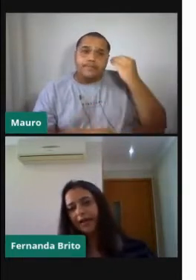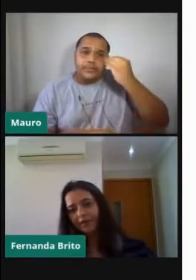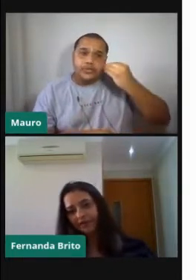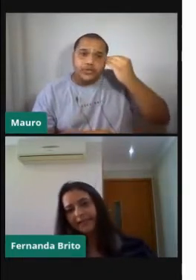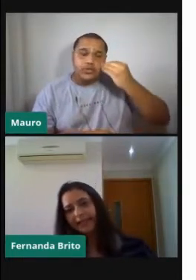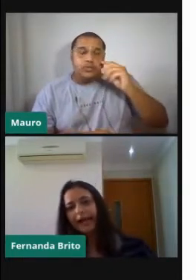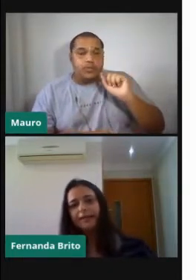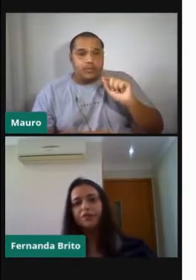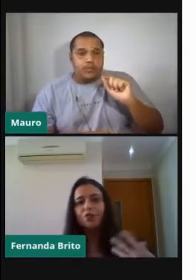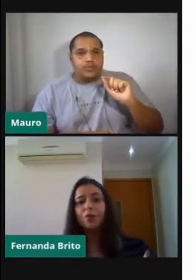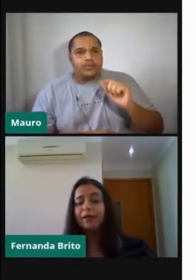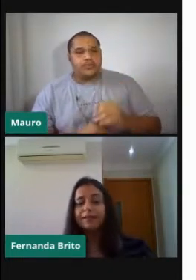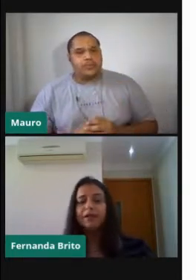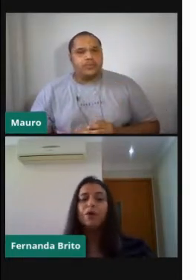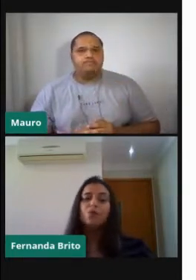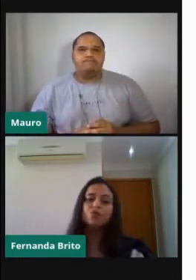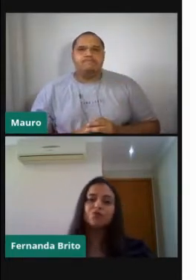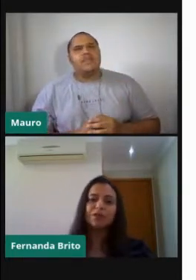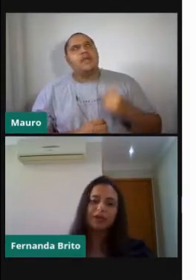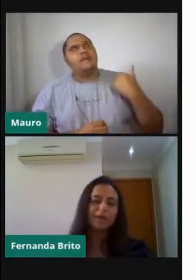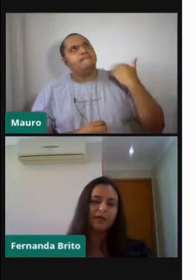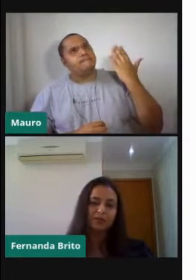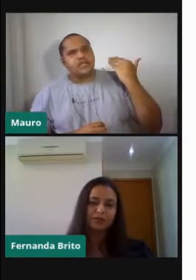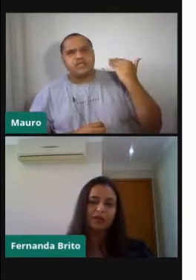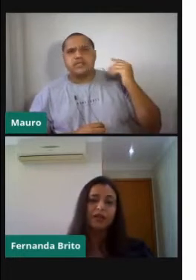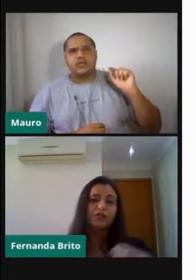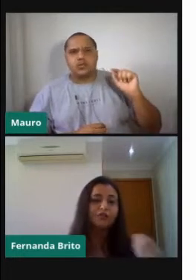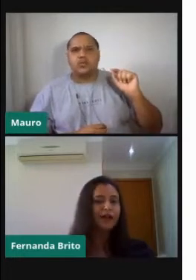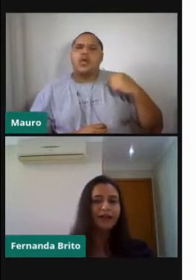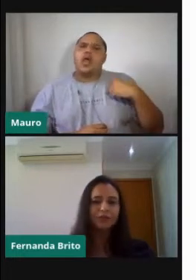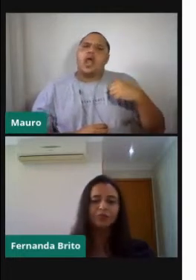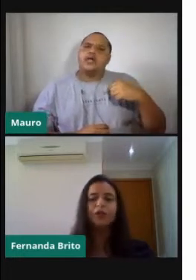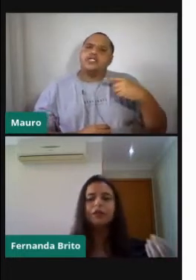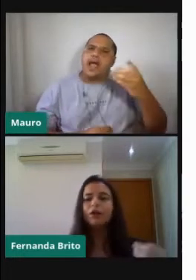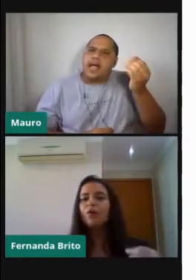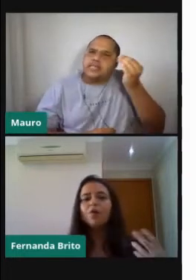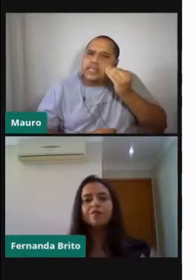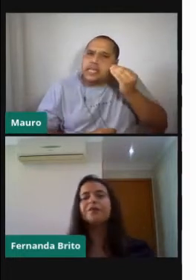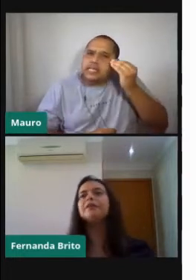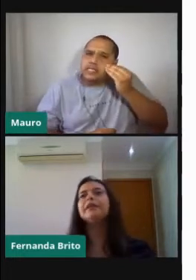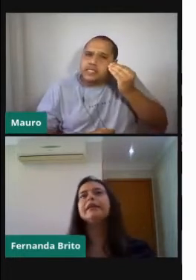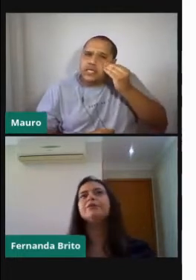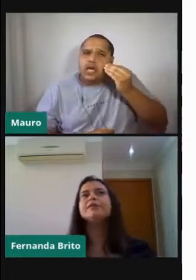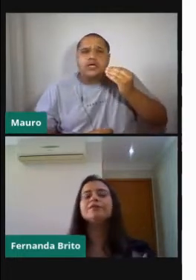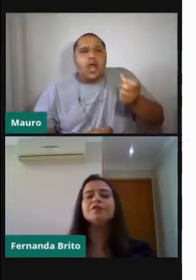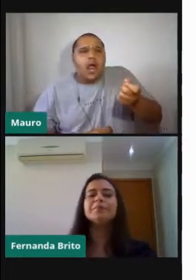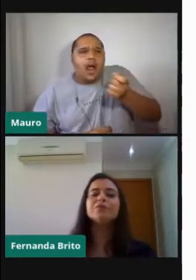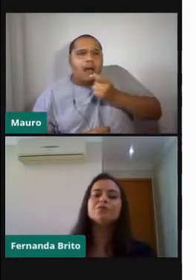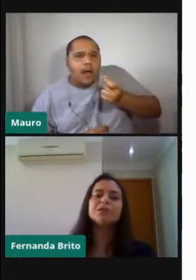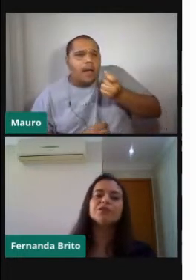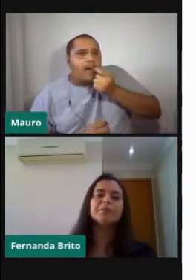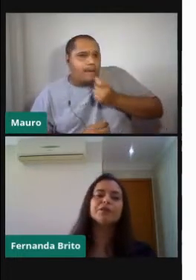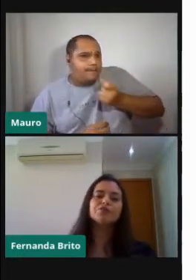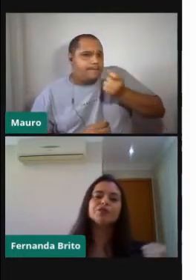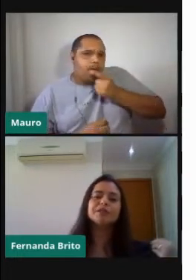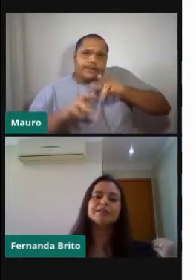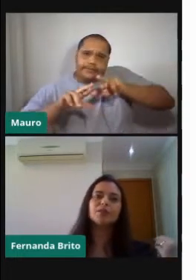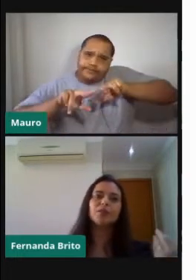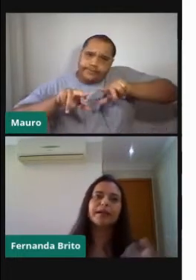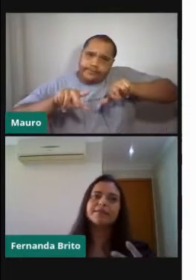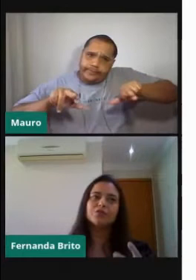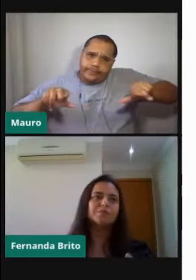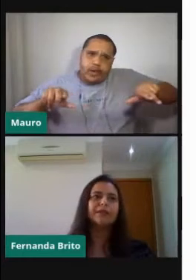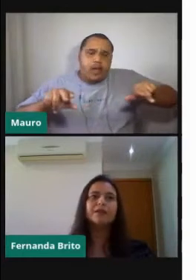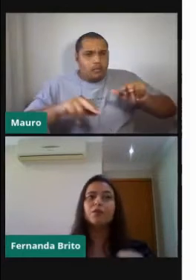né, já vivenciadas com relação ao uso de medicamentos. De fato, não houve o desenvolvimento de medicamentos que